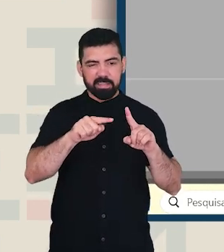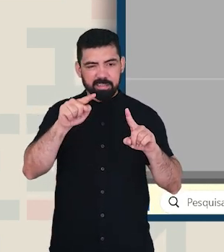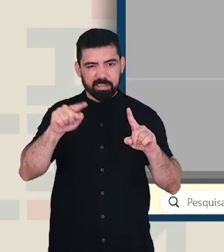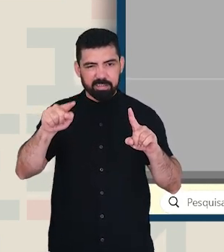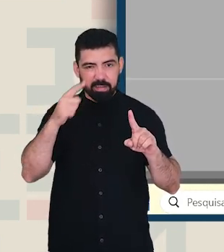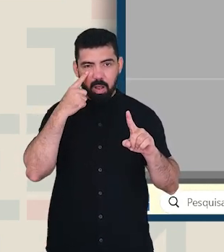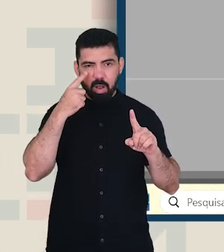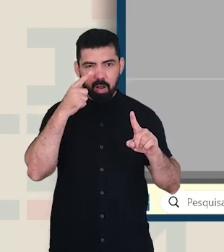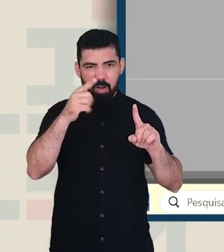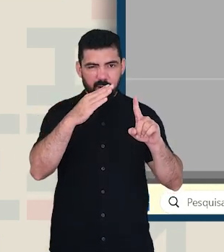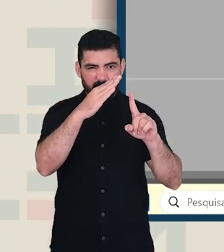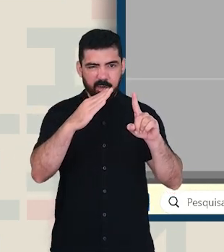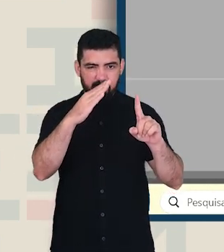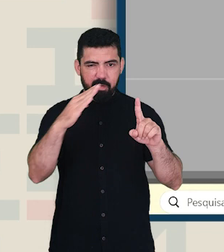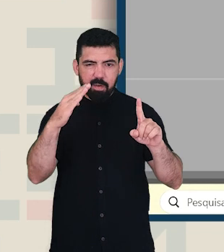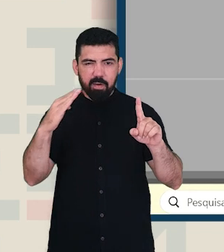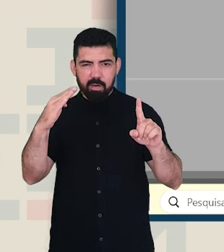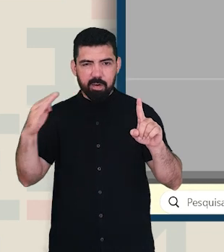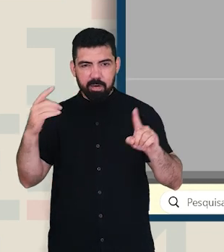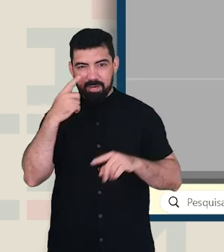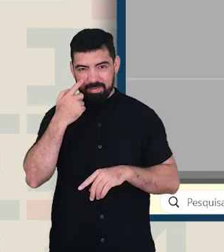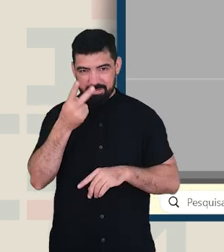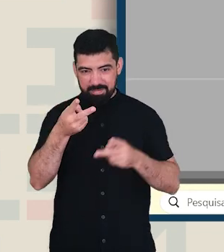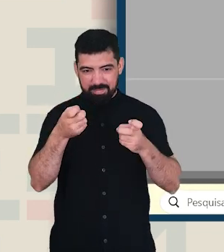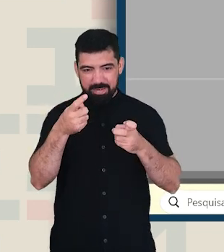parece com um dente de uma serra.